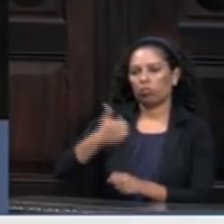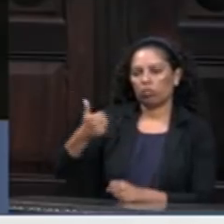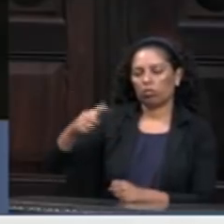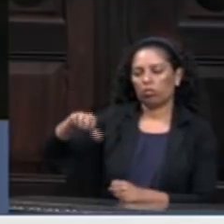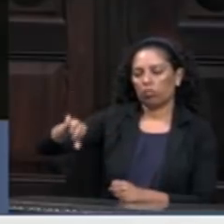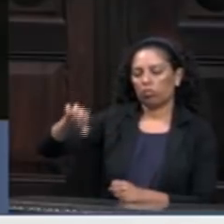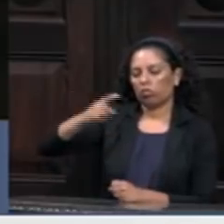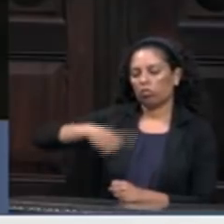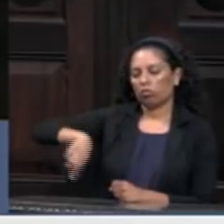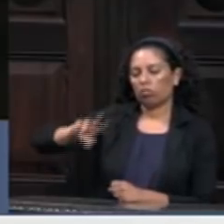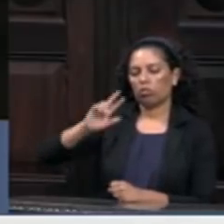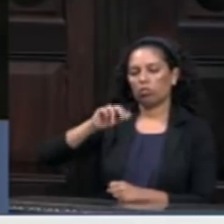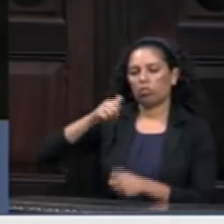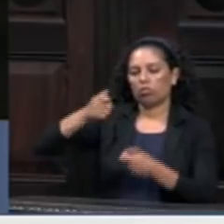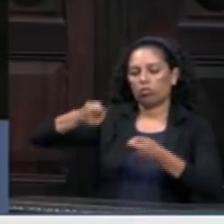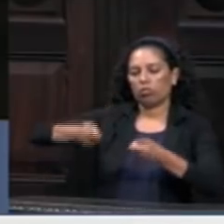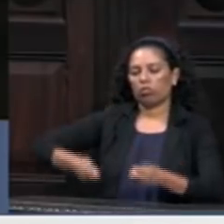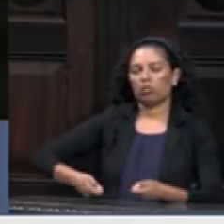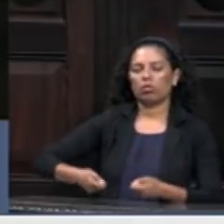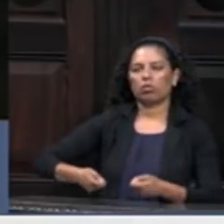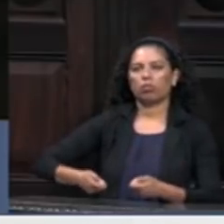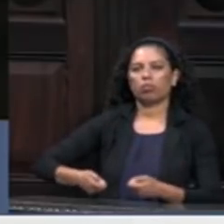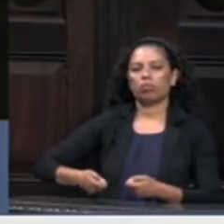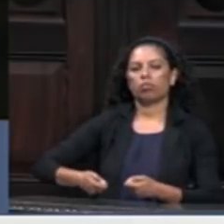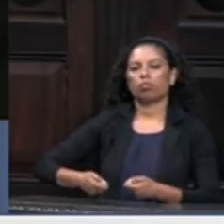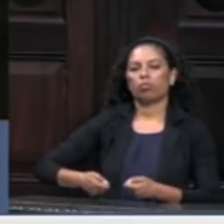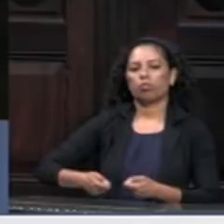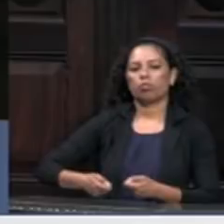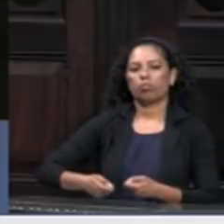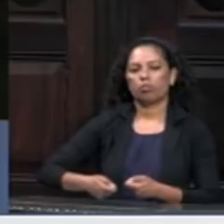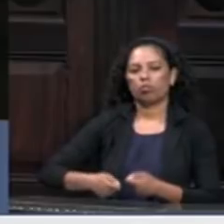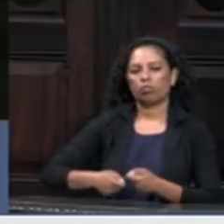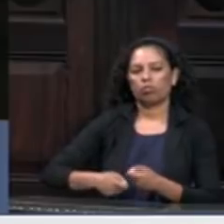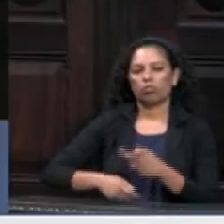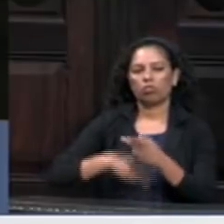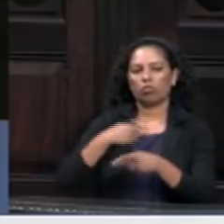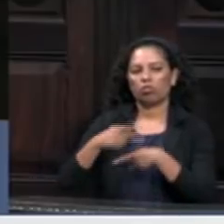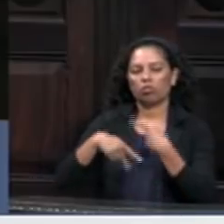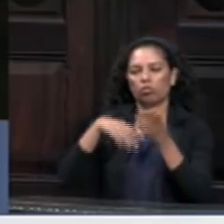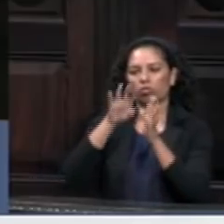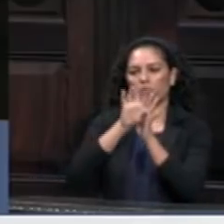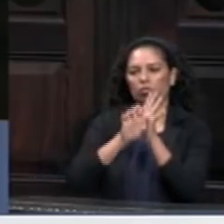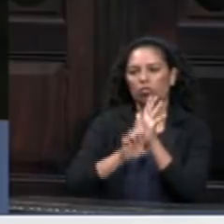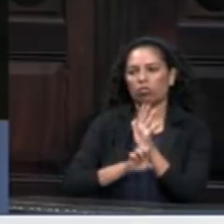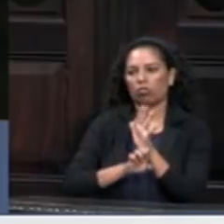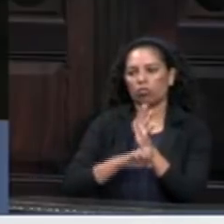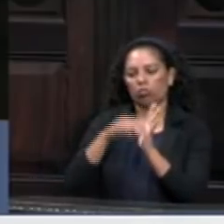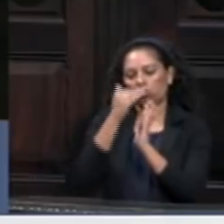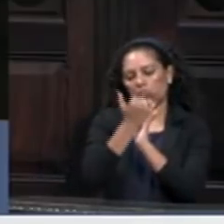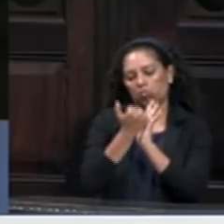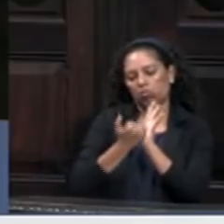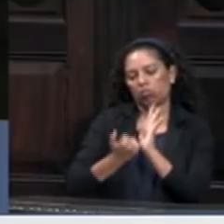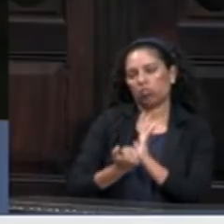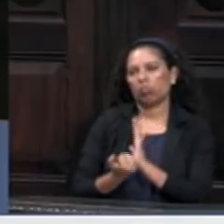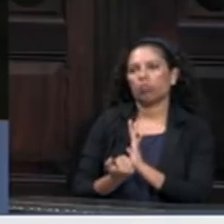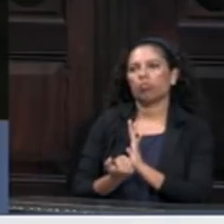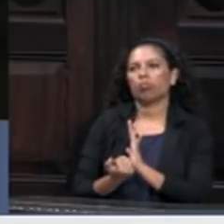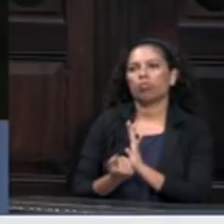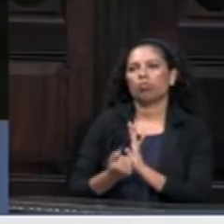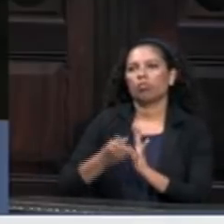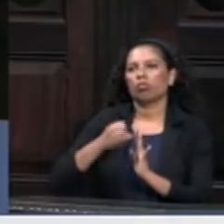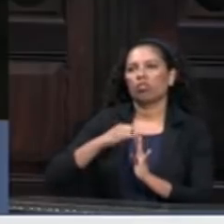uma posição firmada sobre lei orçamentária, que enquanto